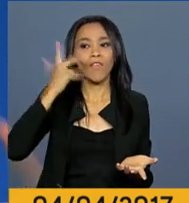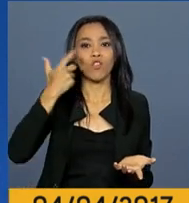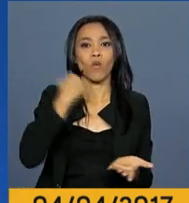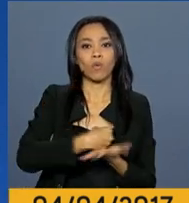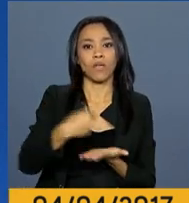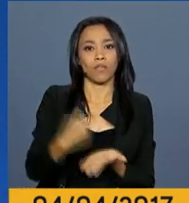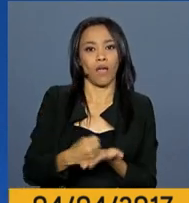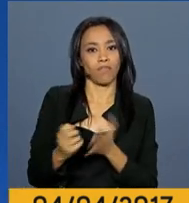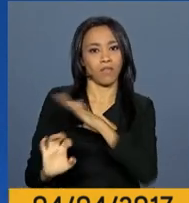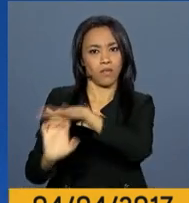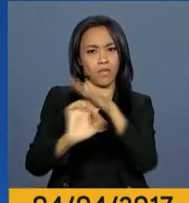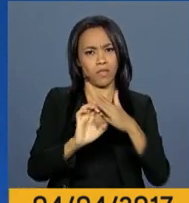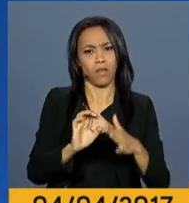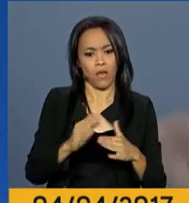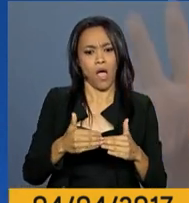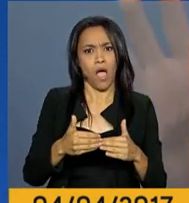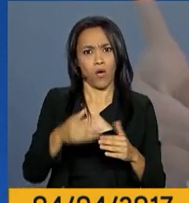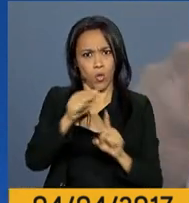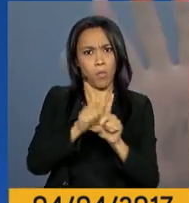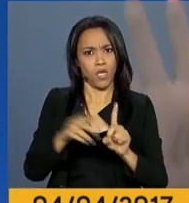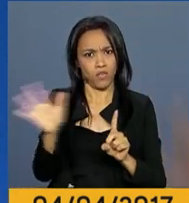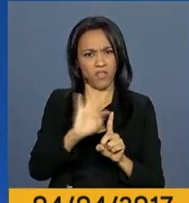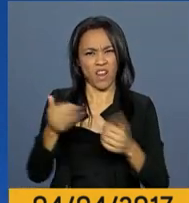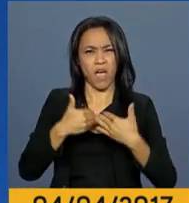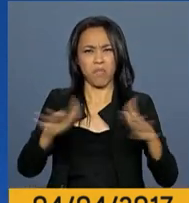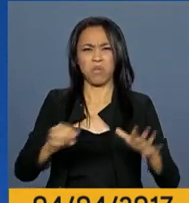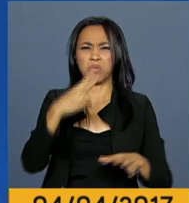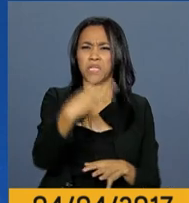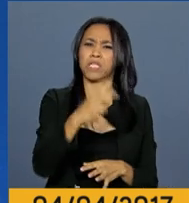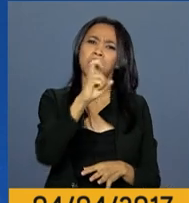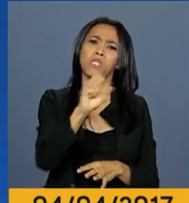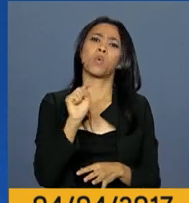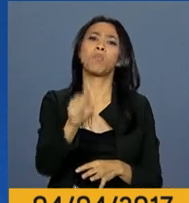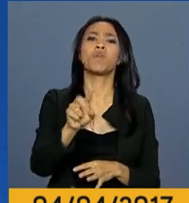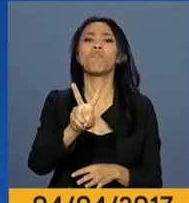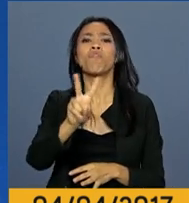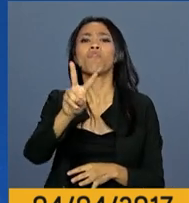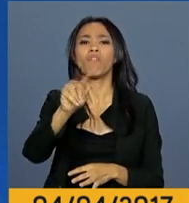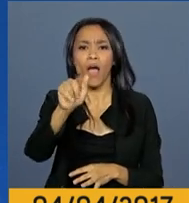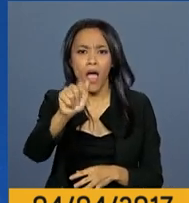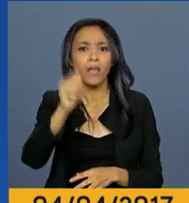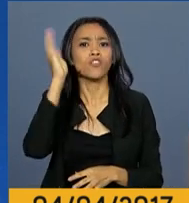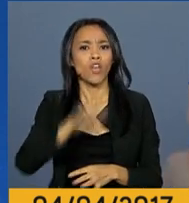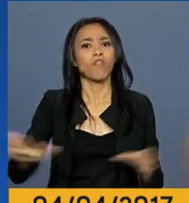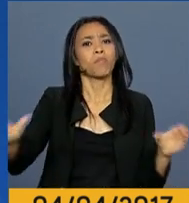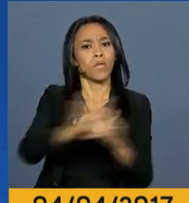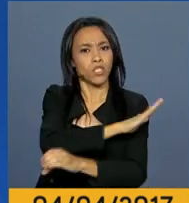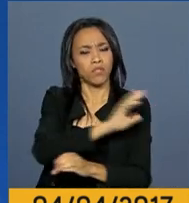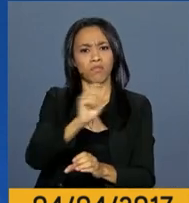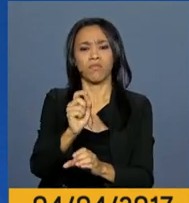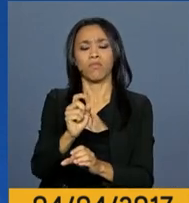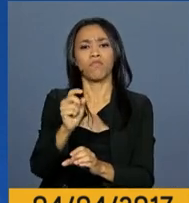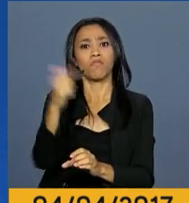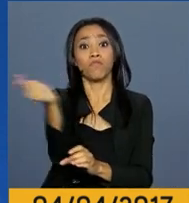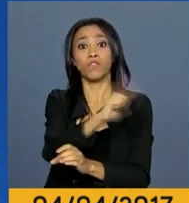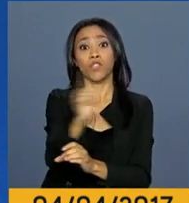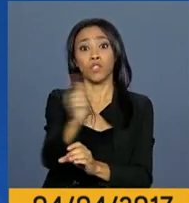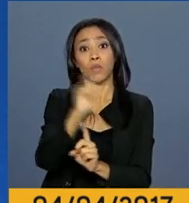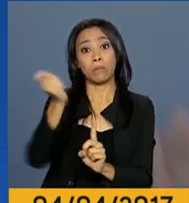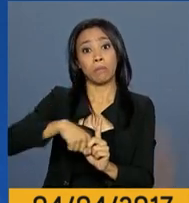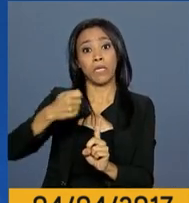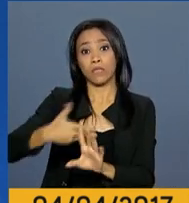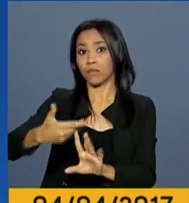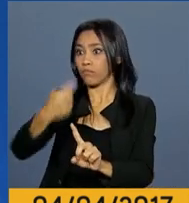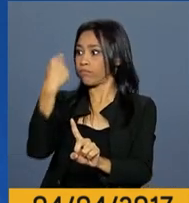Embora, no mês de fevereiro, abriram-se 35, 36 mil vagas, que já foram preenchidas, depois de 22 meses